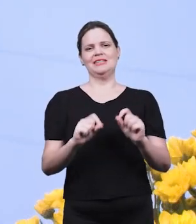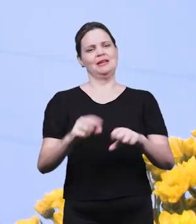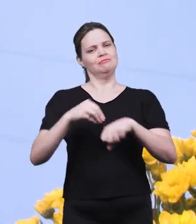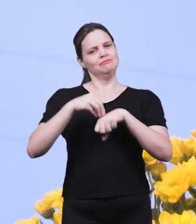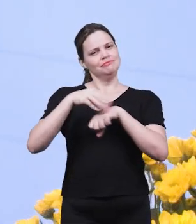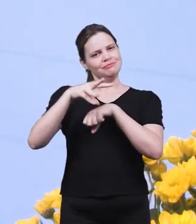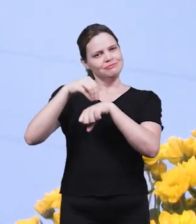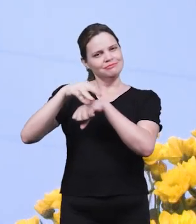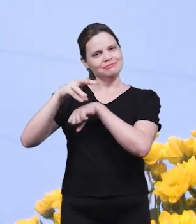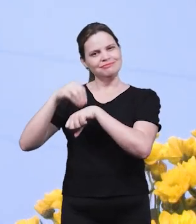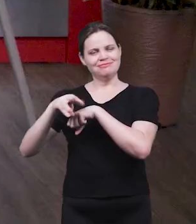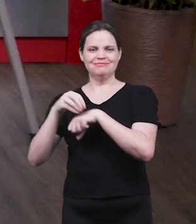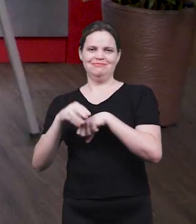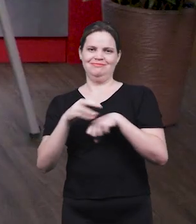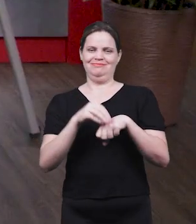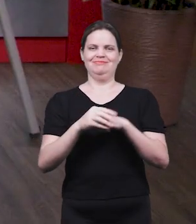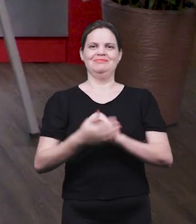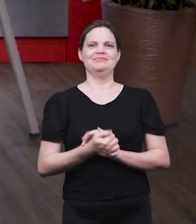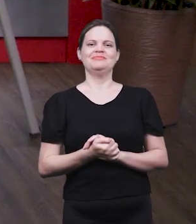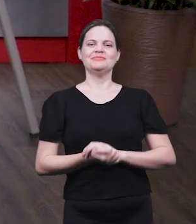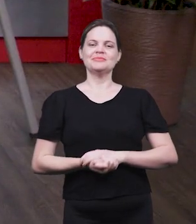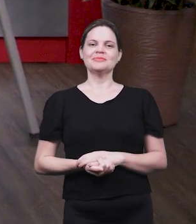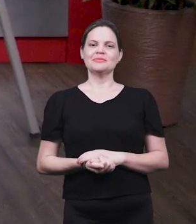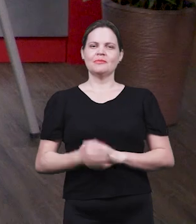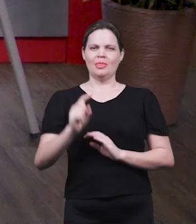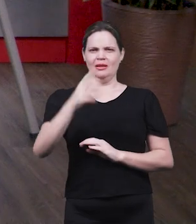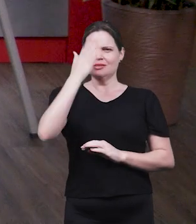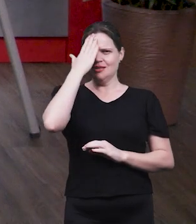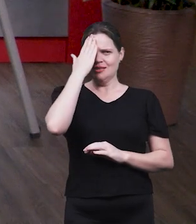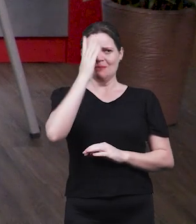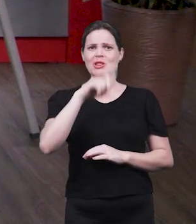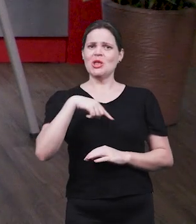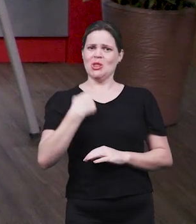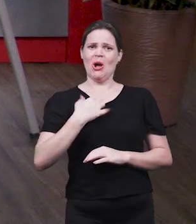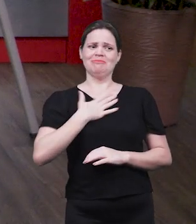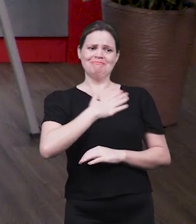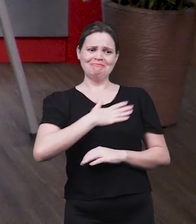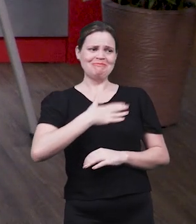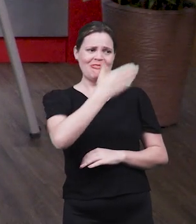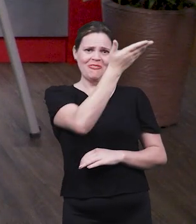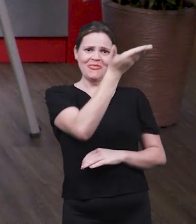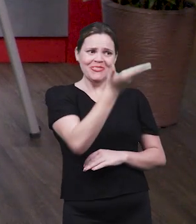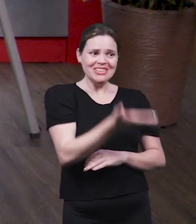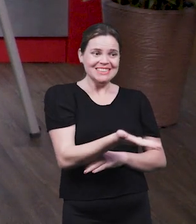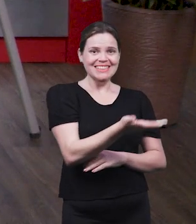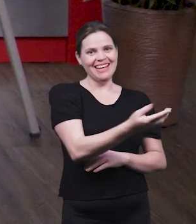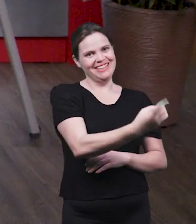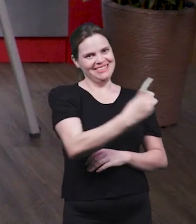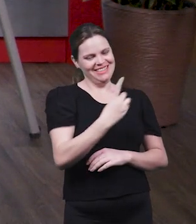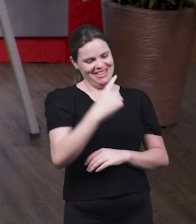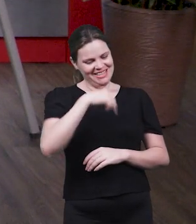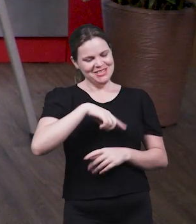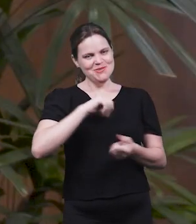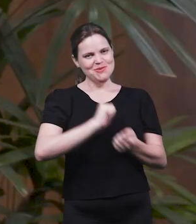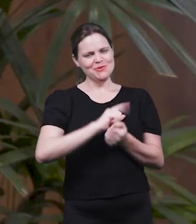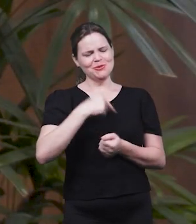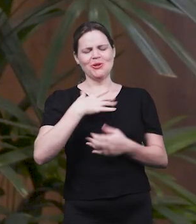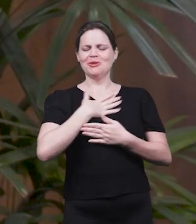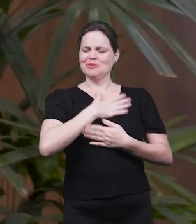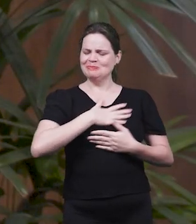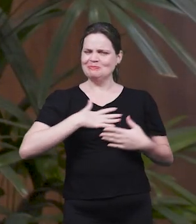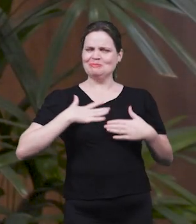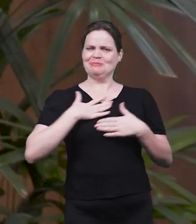do conhecimento. Perfeito. Sabe que a honra, né, e o prazer é nosso de ter a senhora aqui conosco hoje no nosso programa.